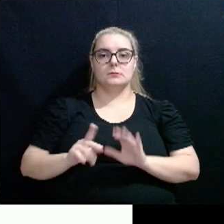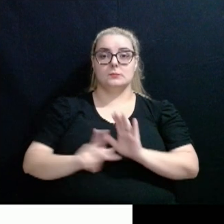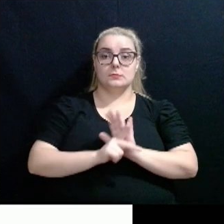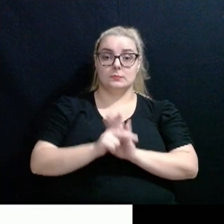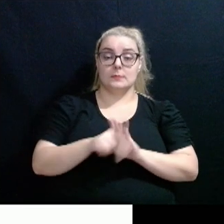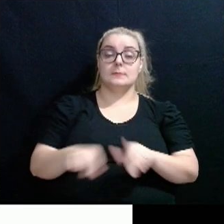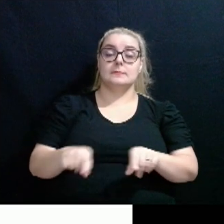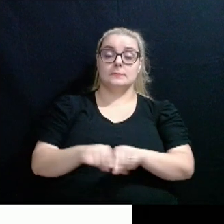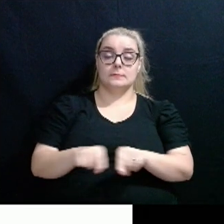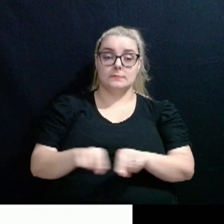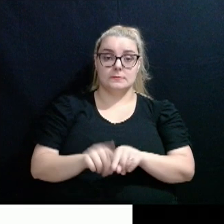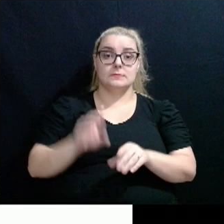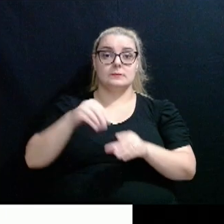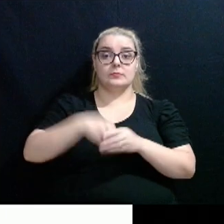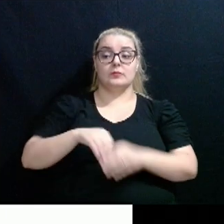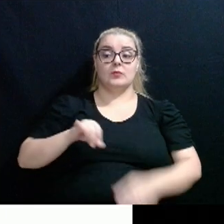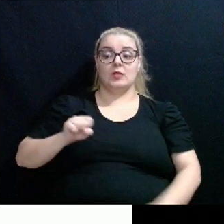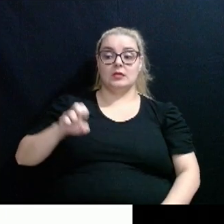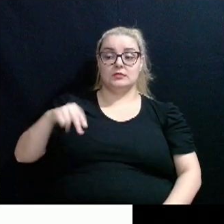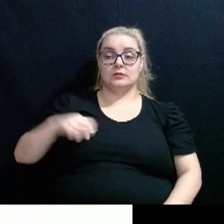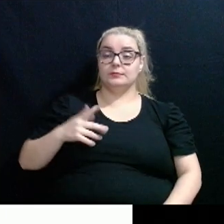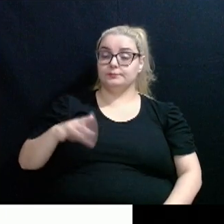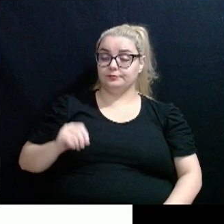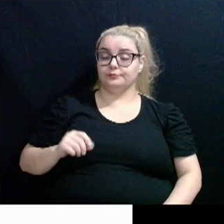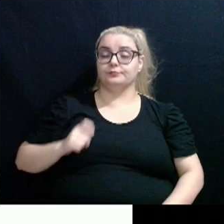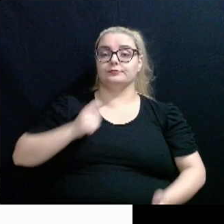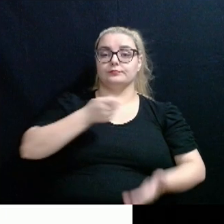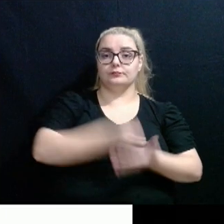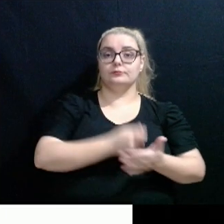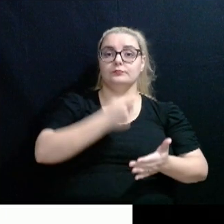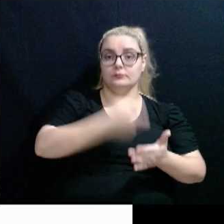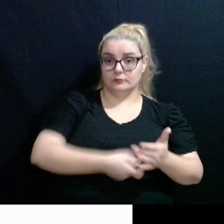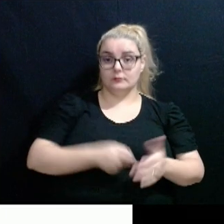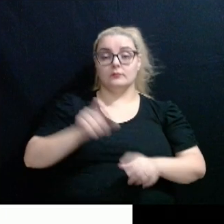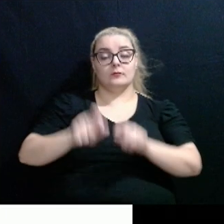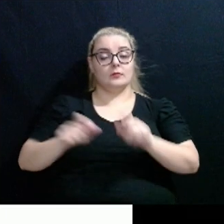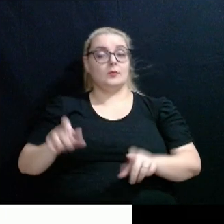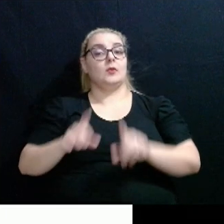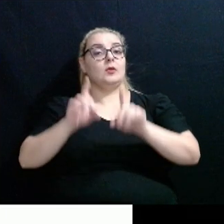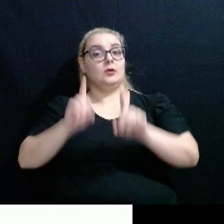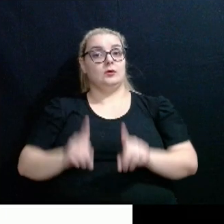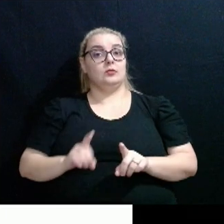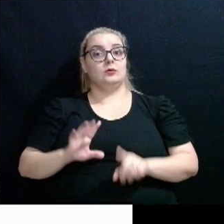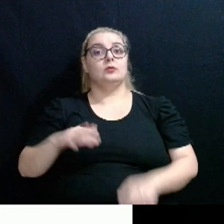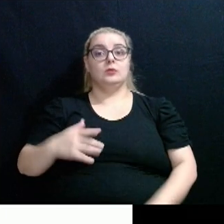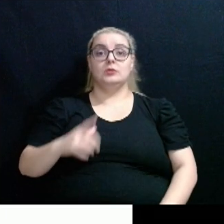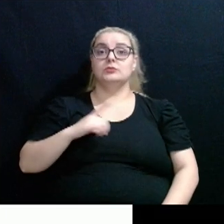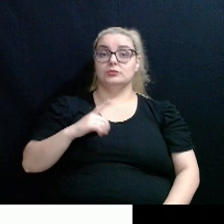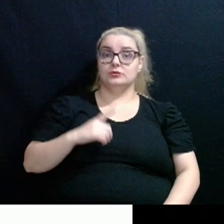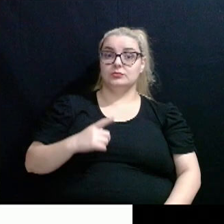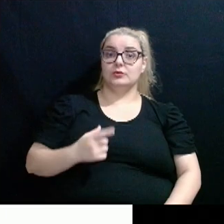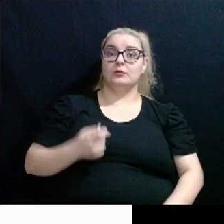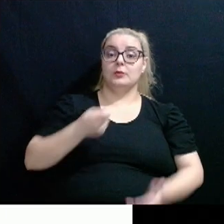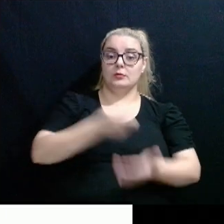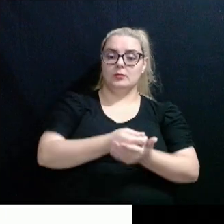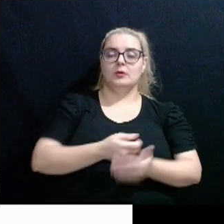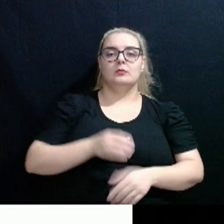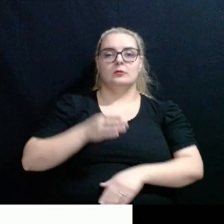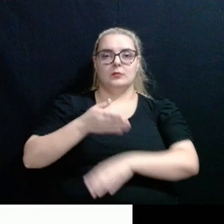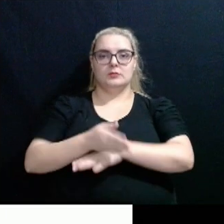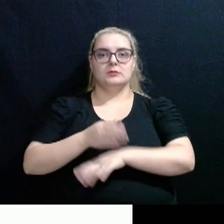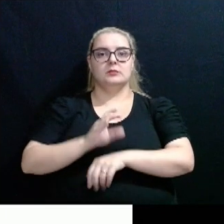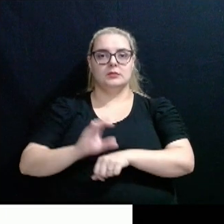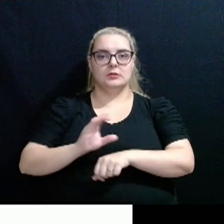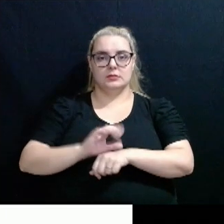a isenção de taxa de inscrição para pessoas com deficiência, quando houver cobrança para a participação nos cursos, além do